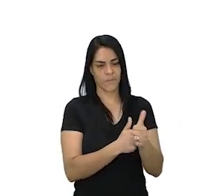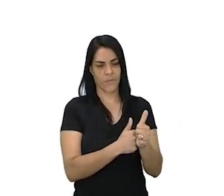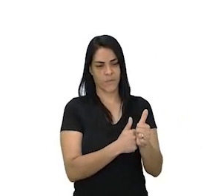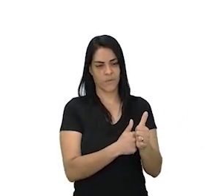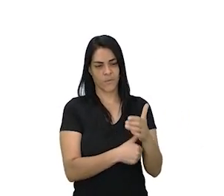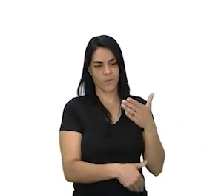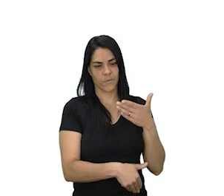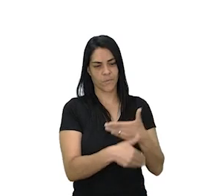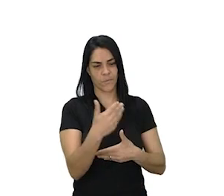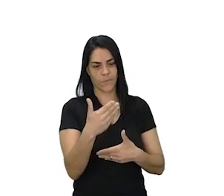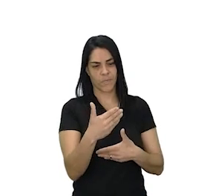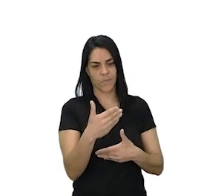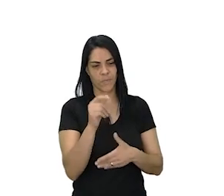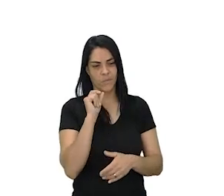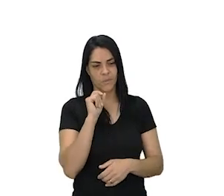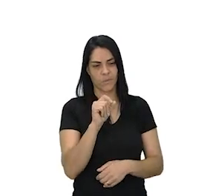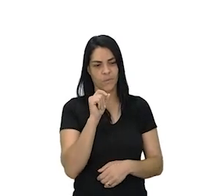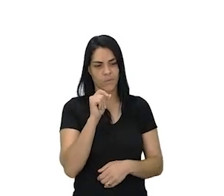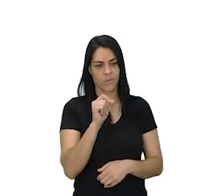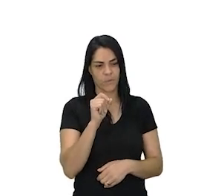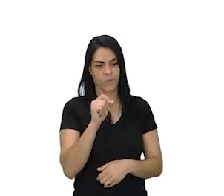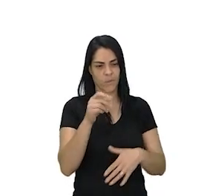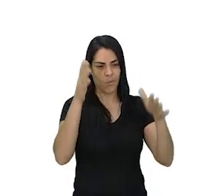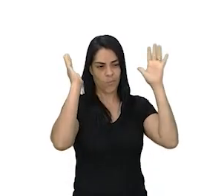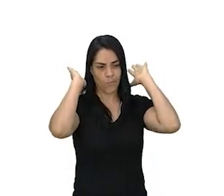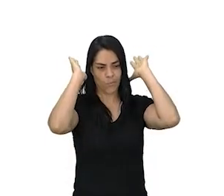frente aos burros,